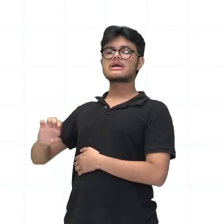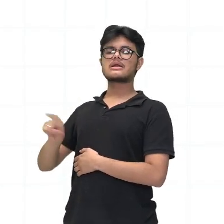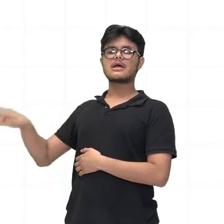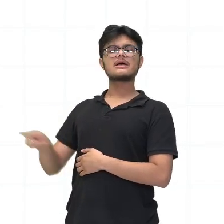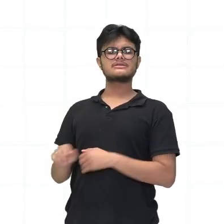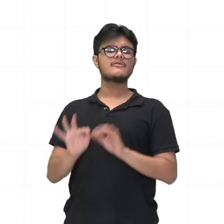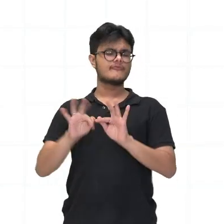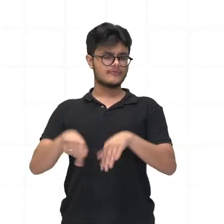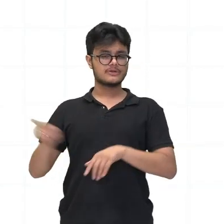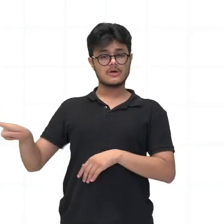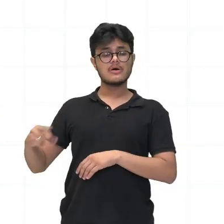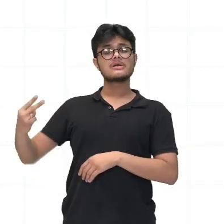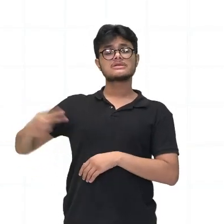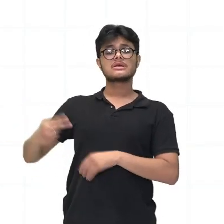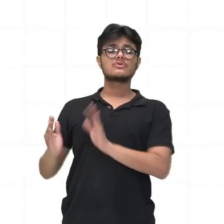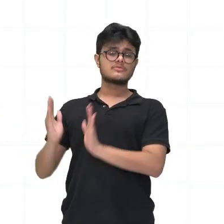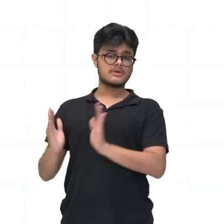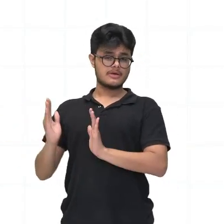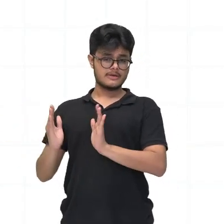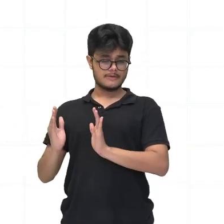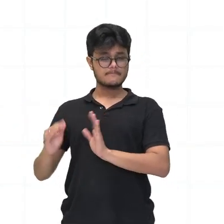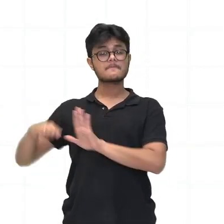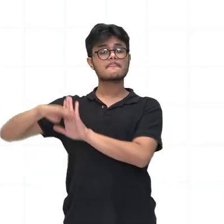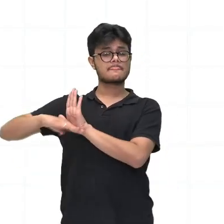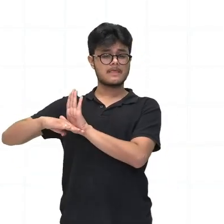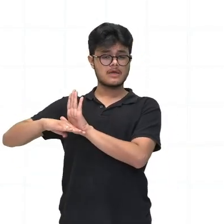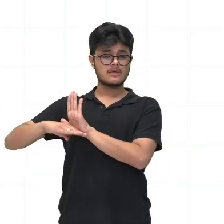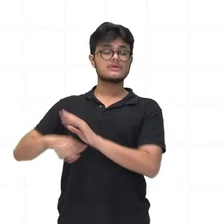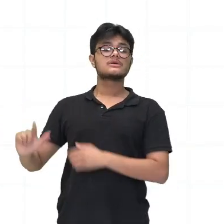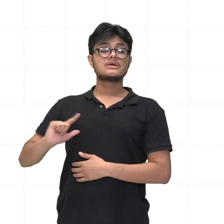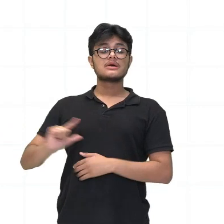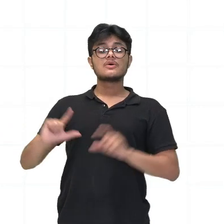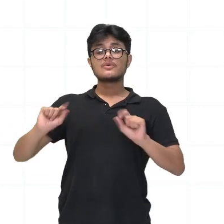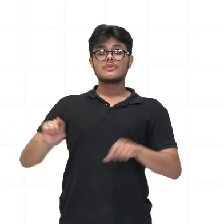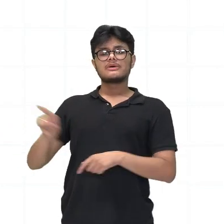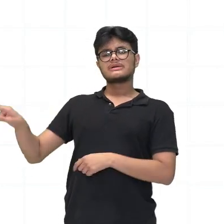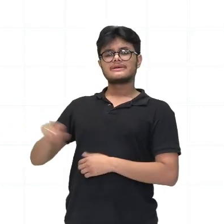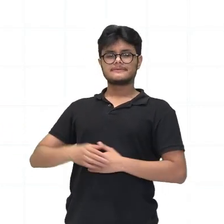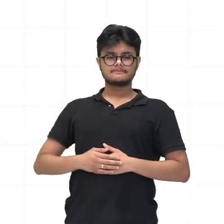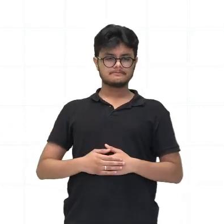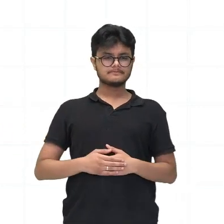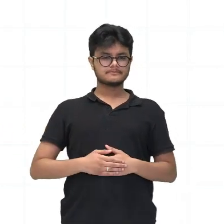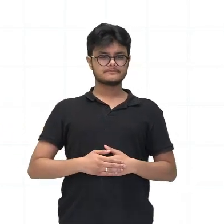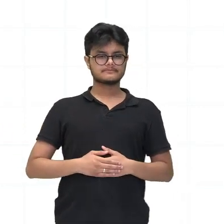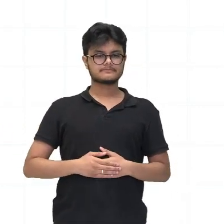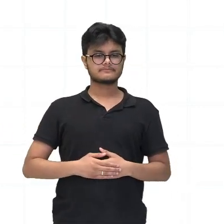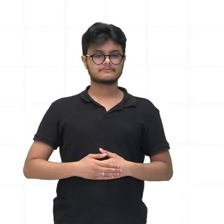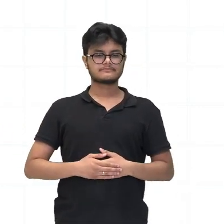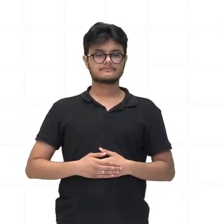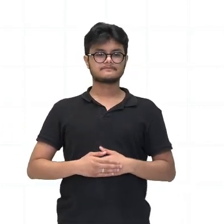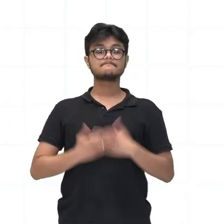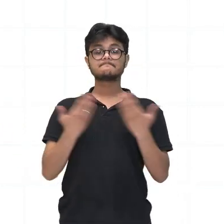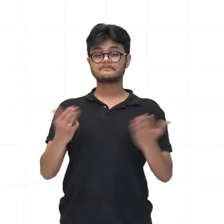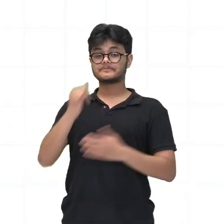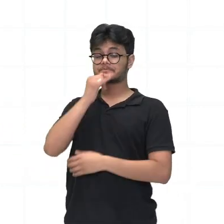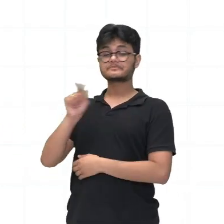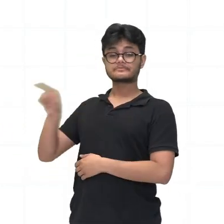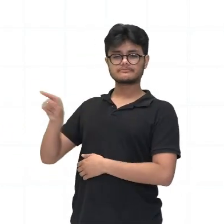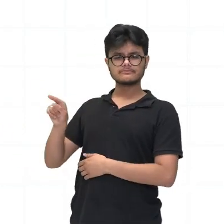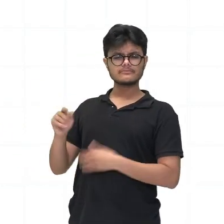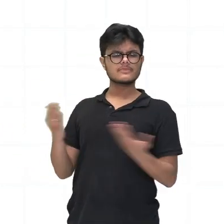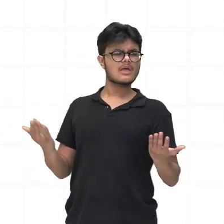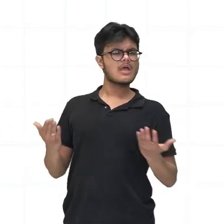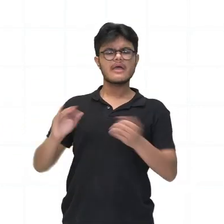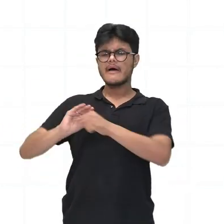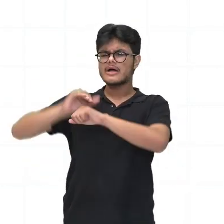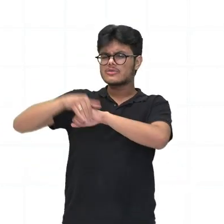da segunda estrofe, né, do segundo quarteto, ele diz assim: tão indiferente à noite,